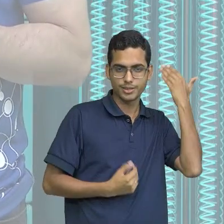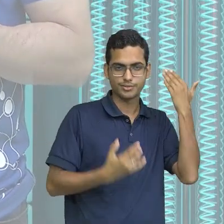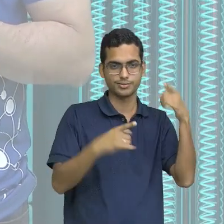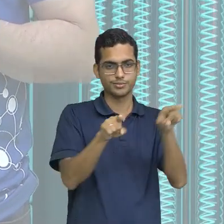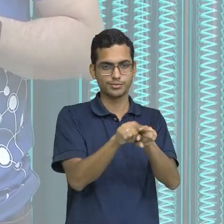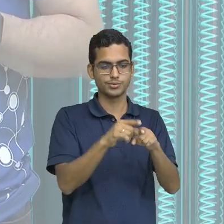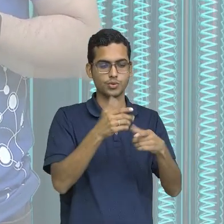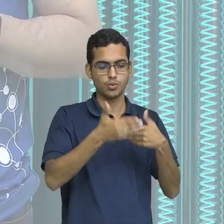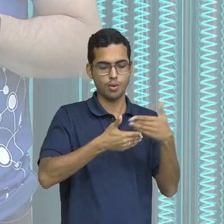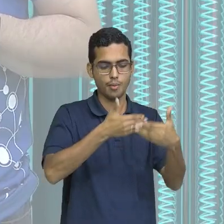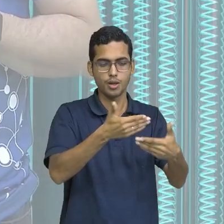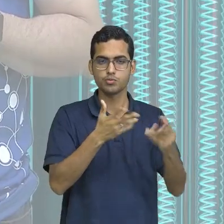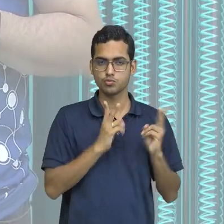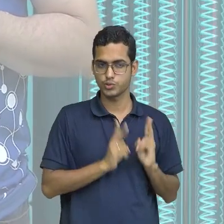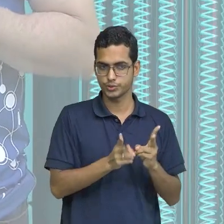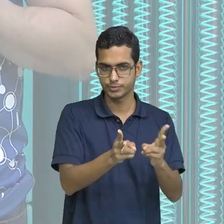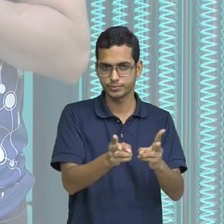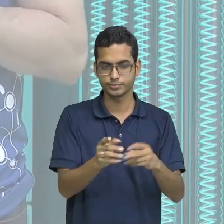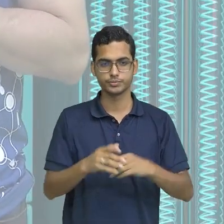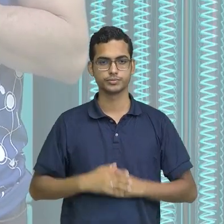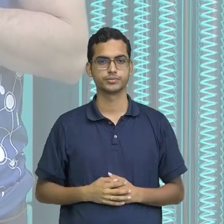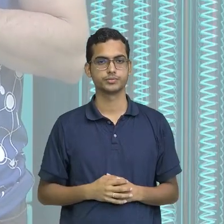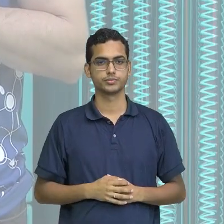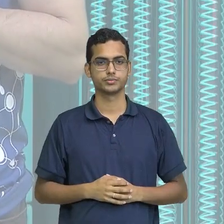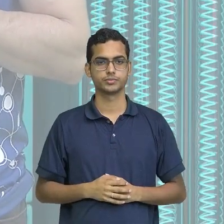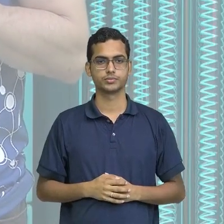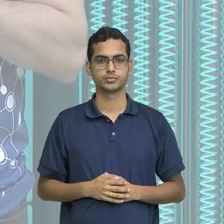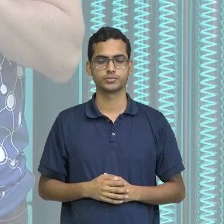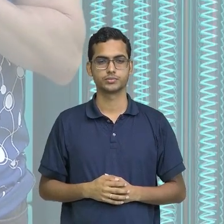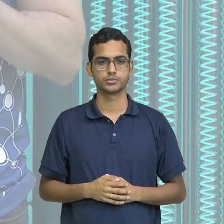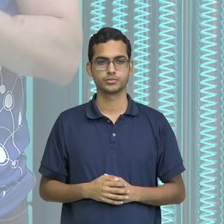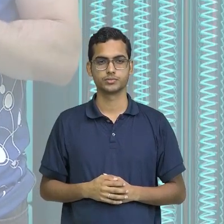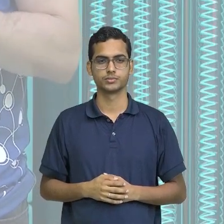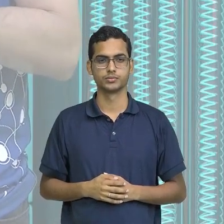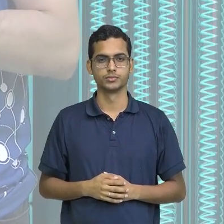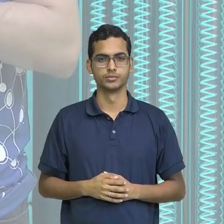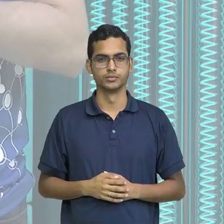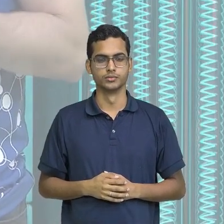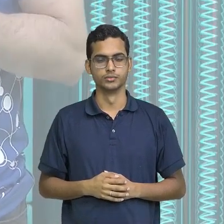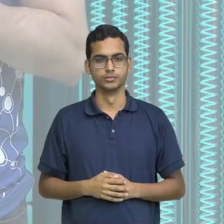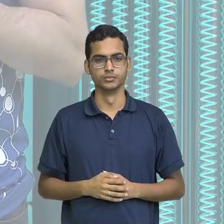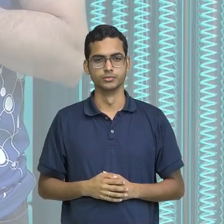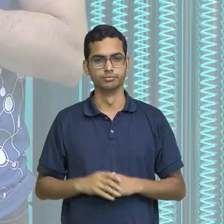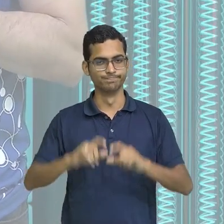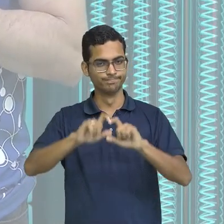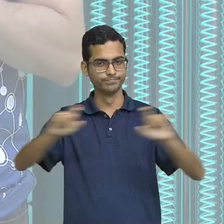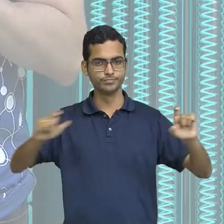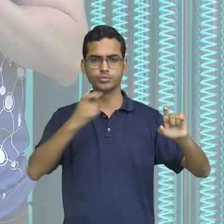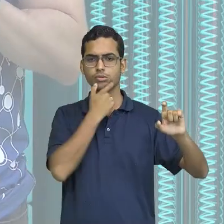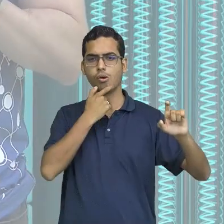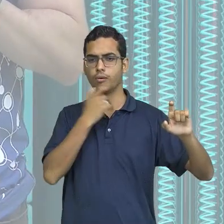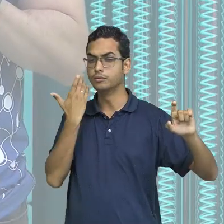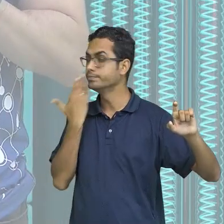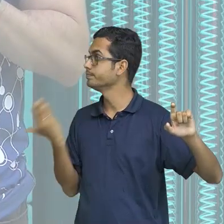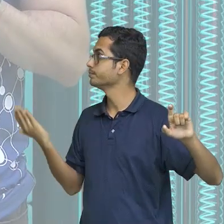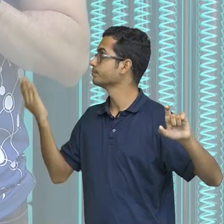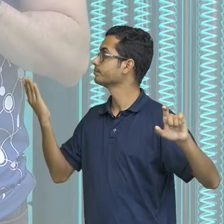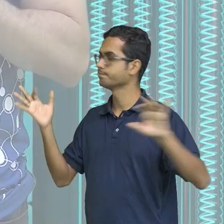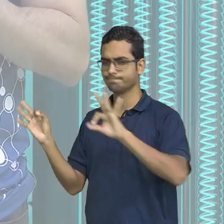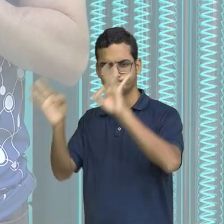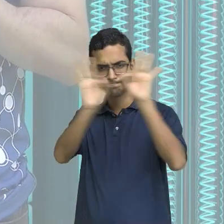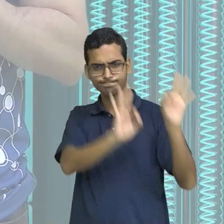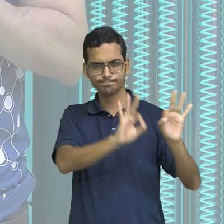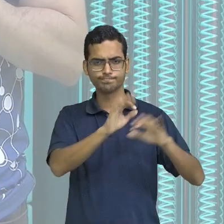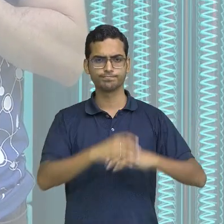Simple Past. Olha só. I was reading a book when the door opened. Olha só, uma ação